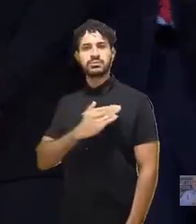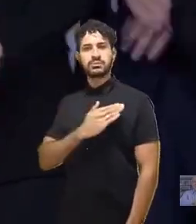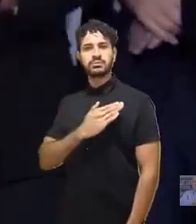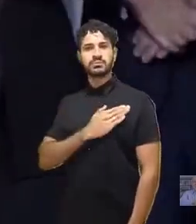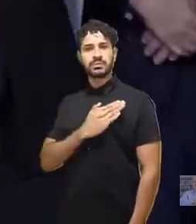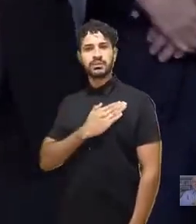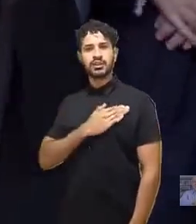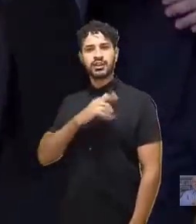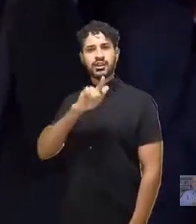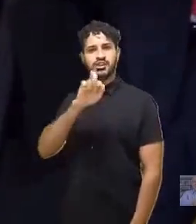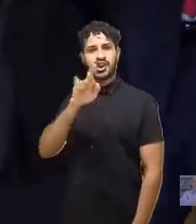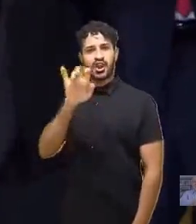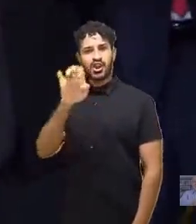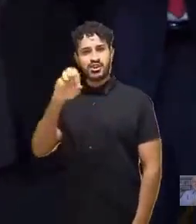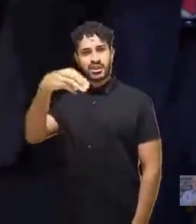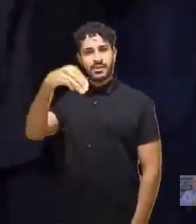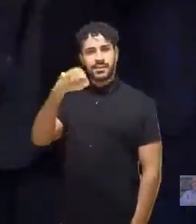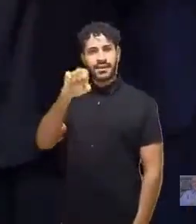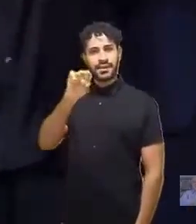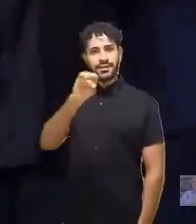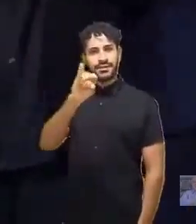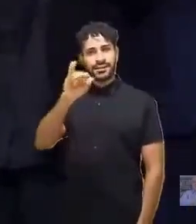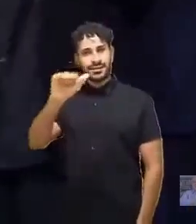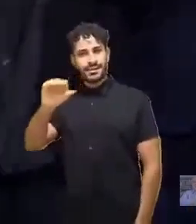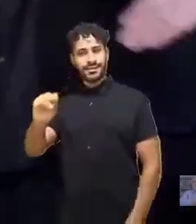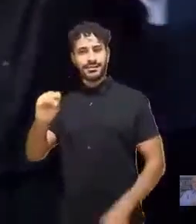que era Tratado de Jorge Benfica